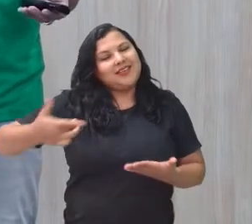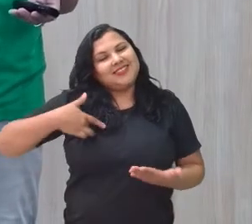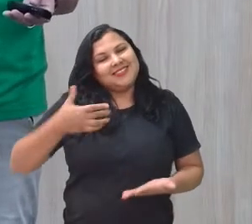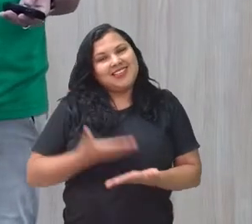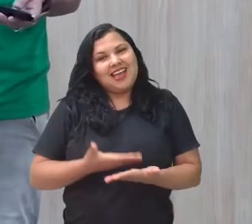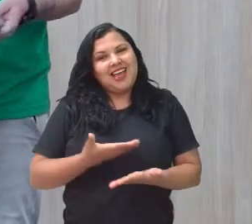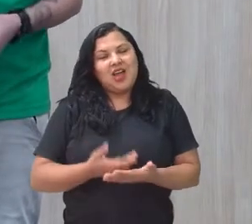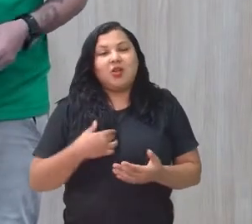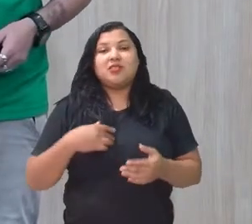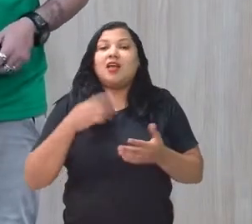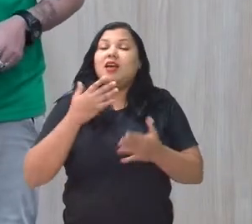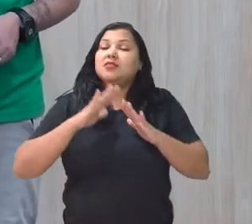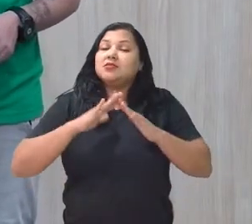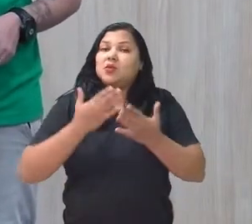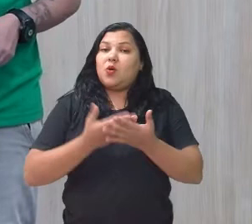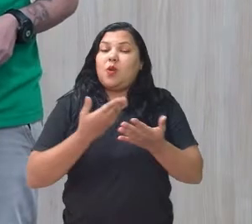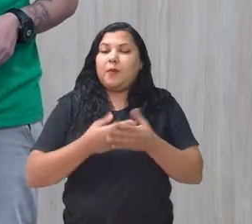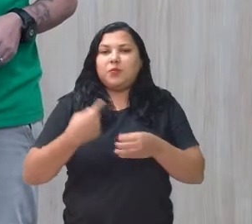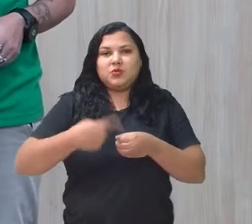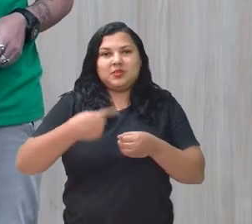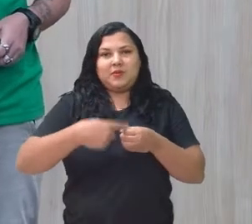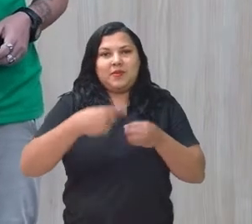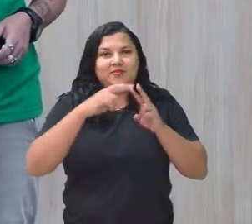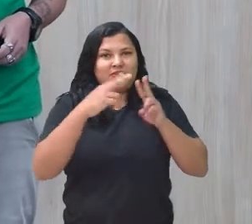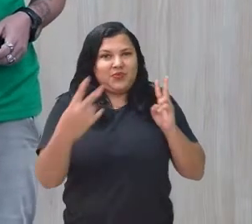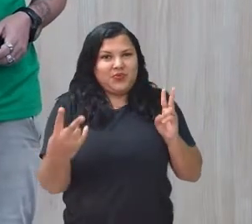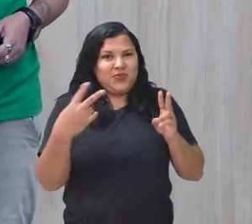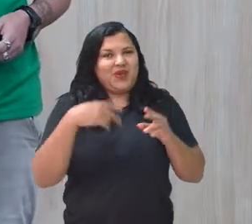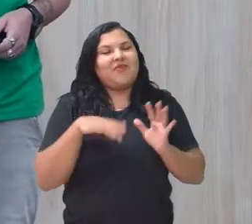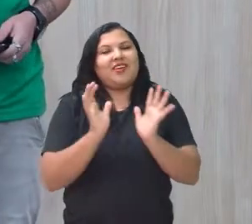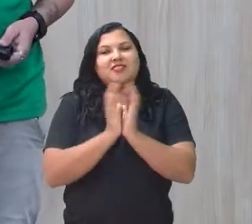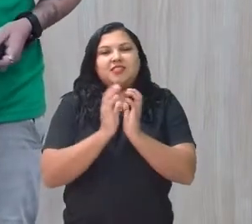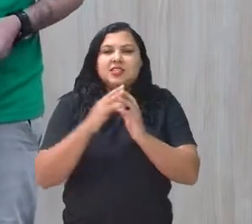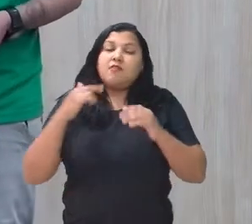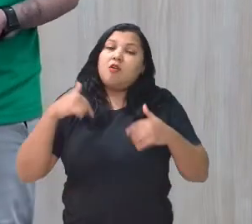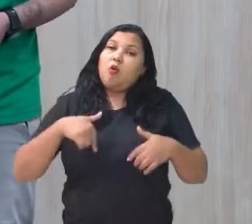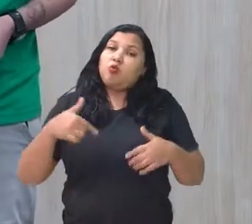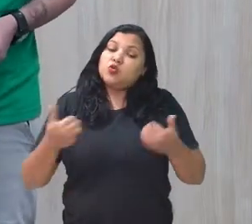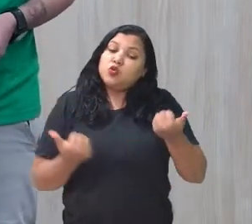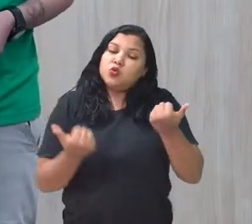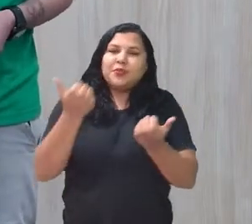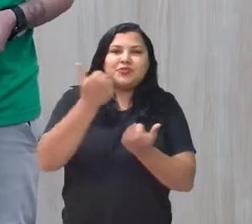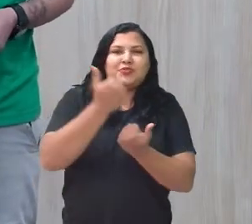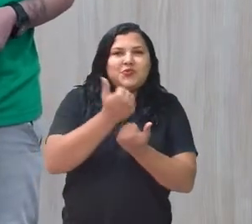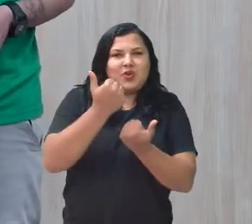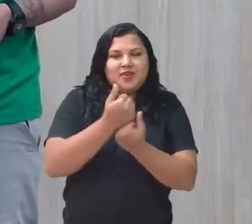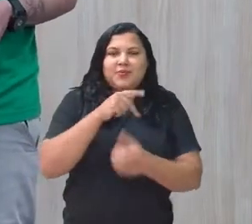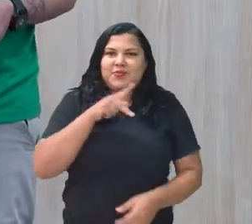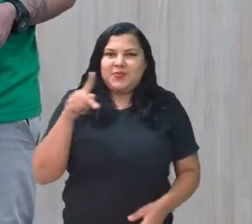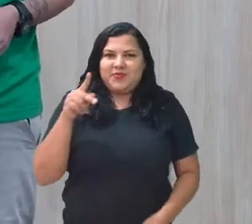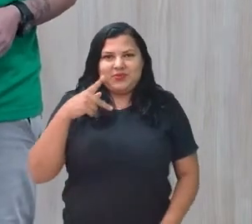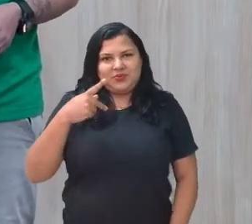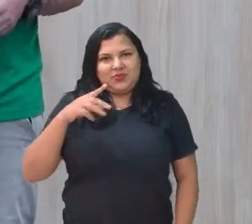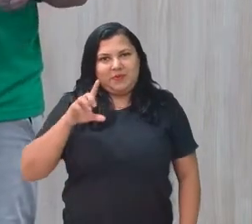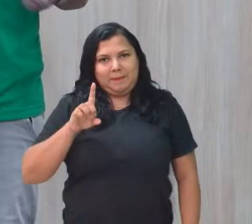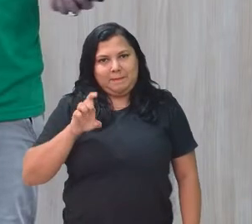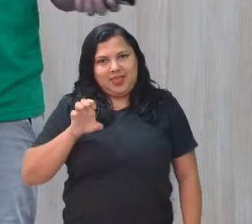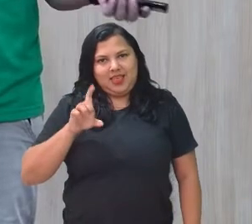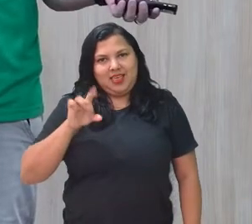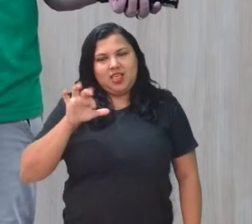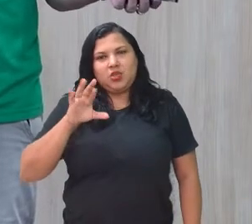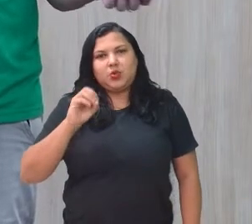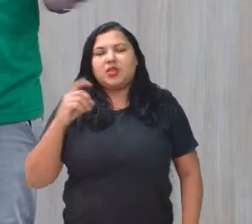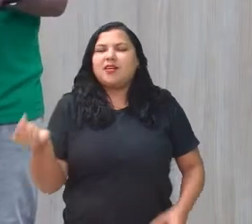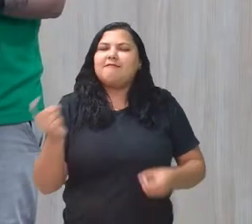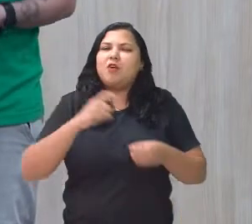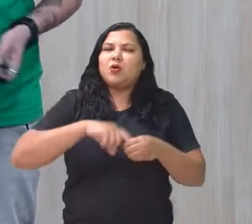aqui no 8º ano hoje, substituindo o professor Pedro, melhoras aí para o professor Pedro, para a semana ele está de volta, né? E eu estou mais